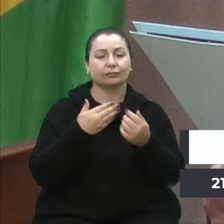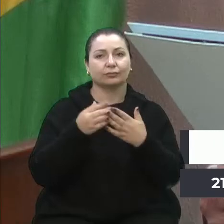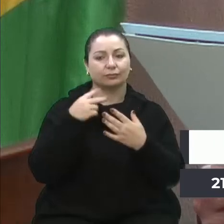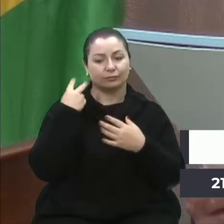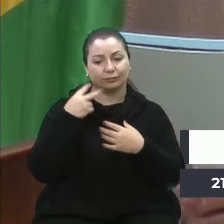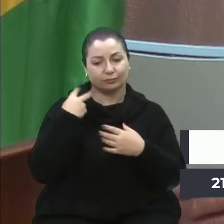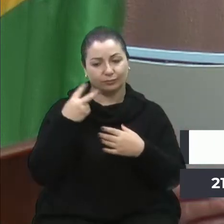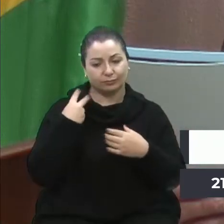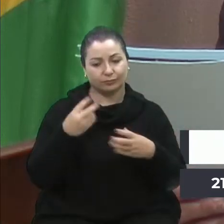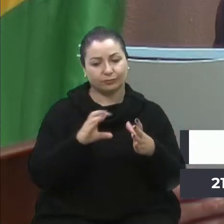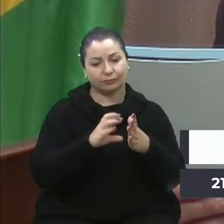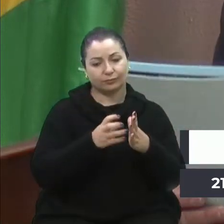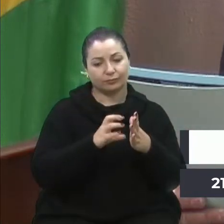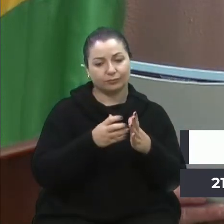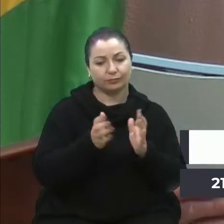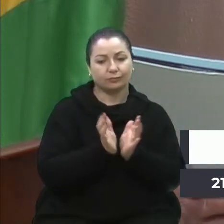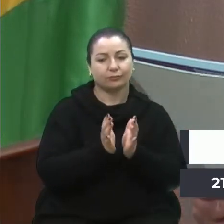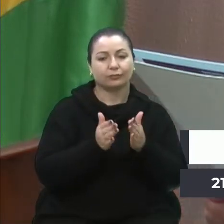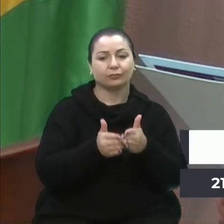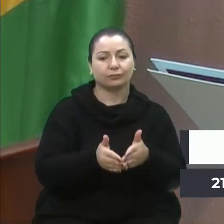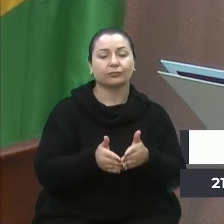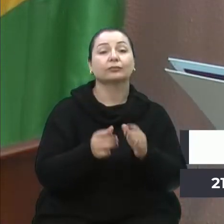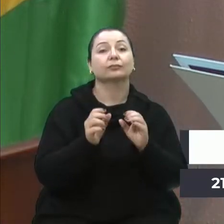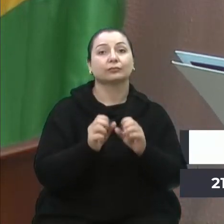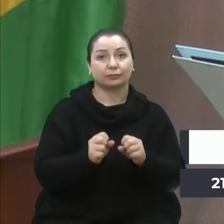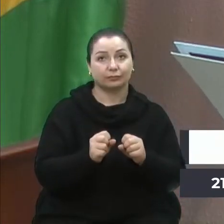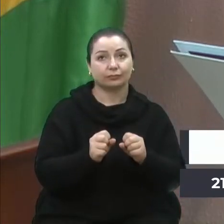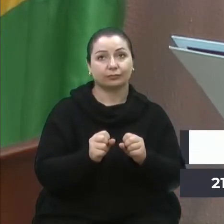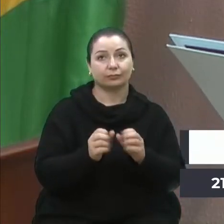comissão, salvo disposição em contrário.